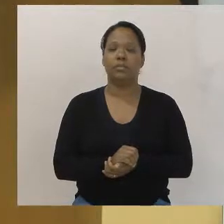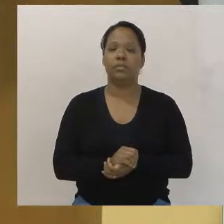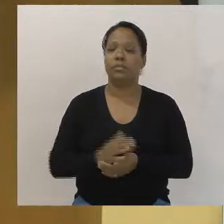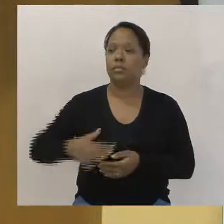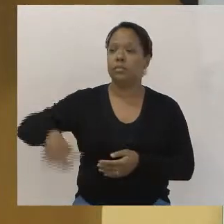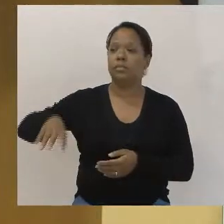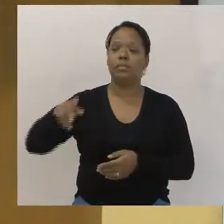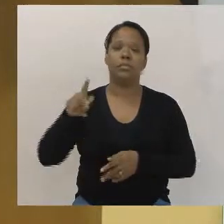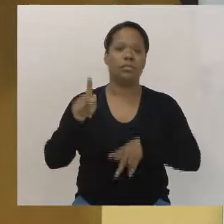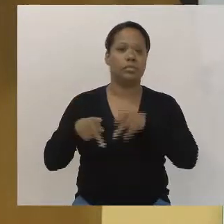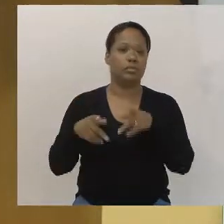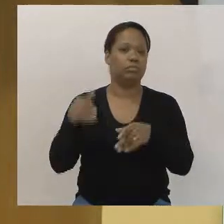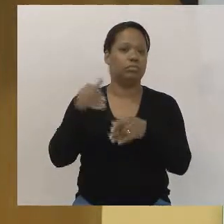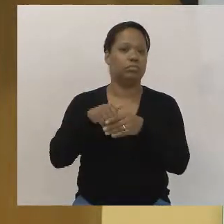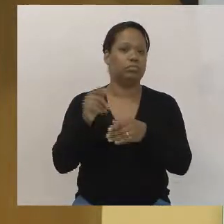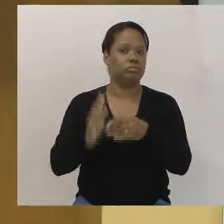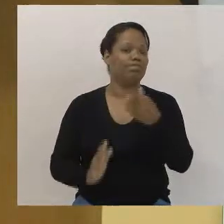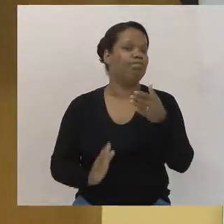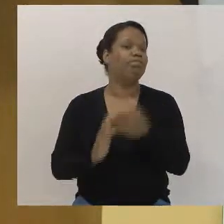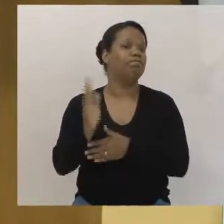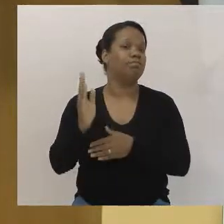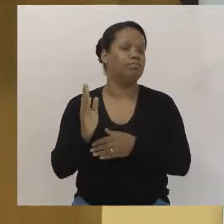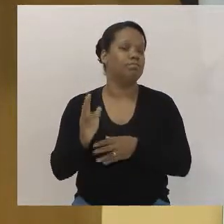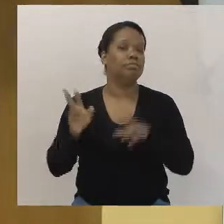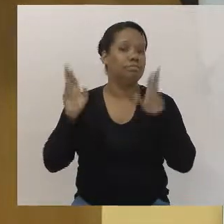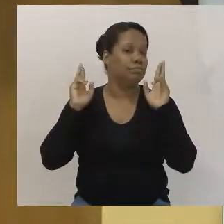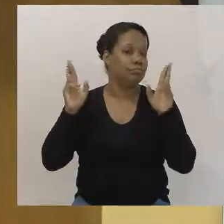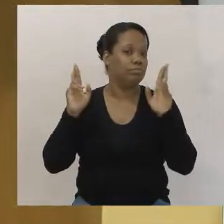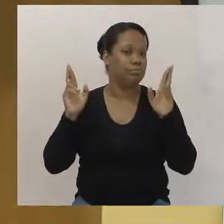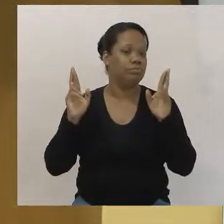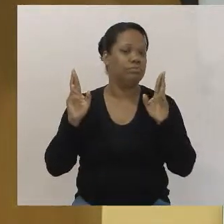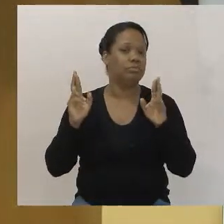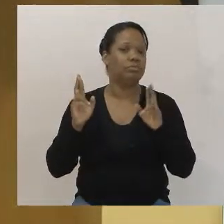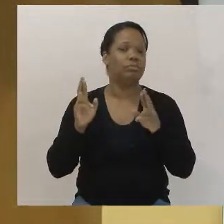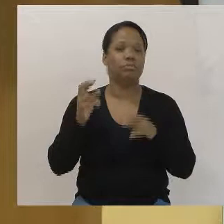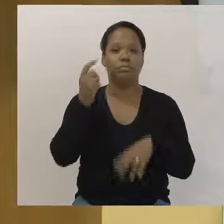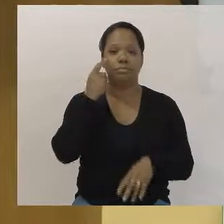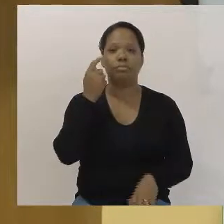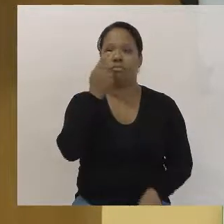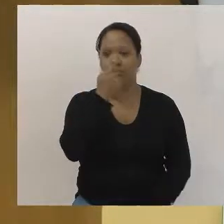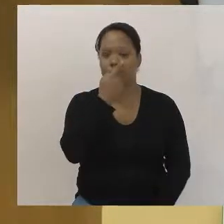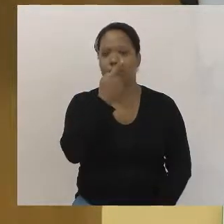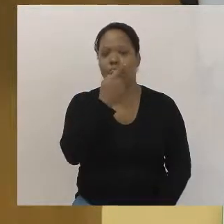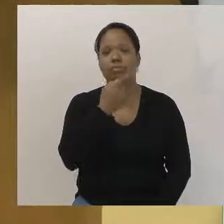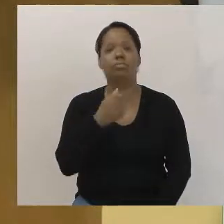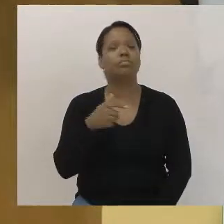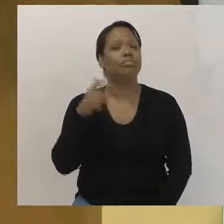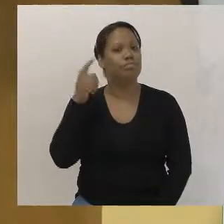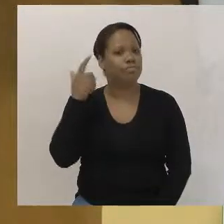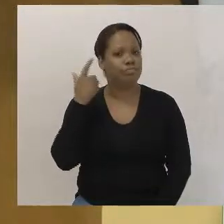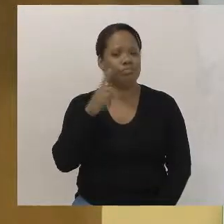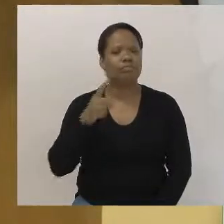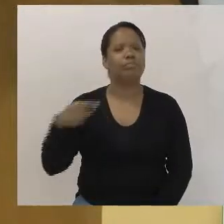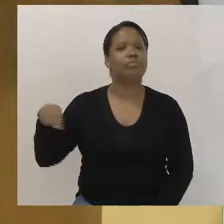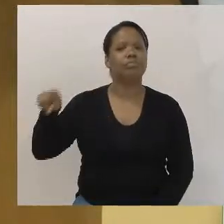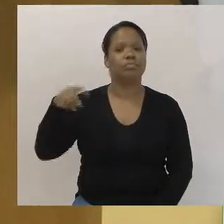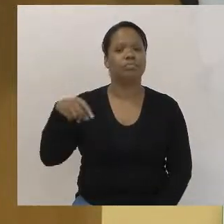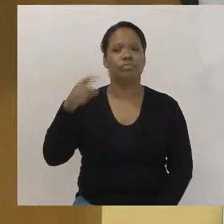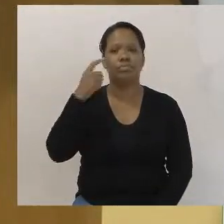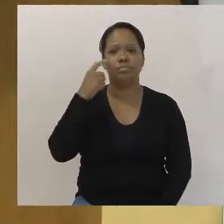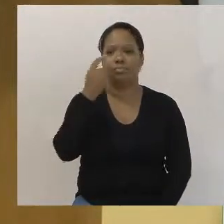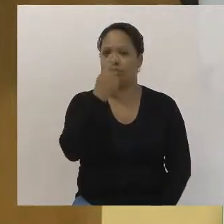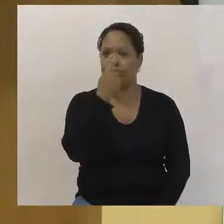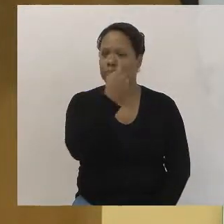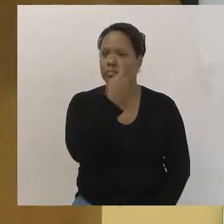pelo povo também na cidade de khar e que seja beneficiado o parque meia lua que nós do parque meia lua e eu tenho